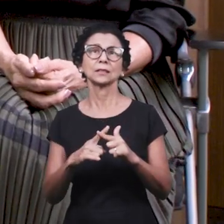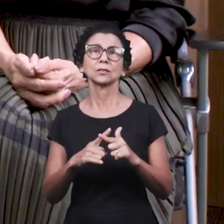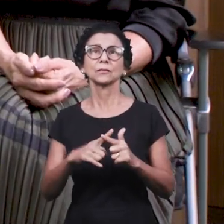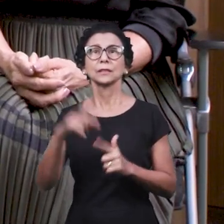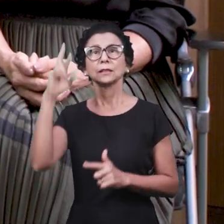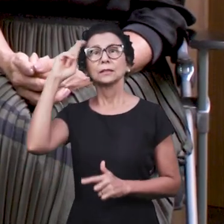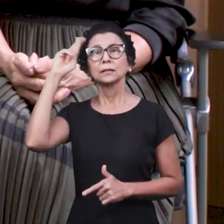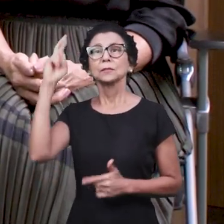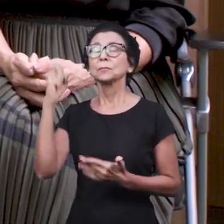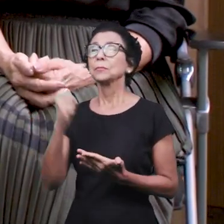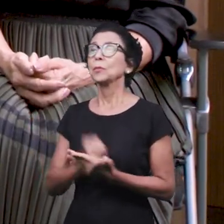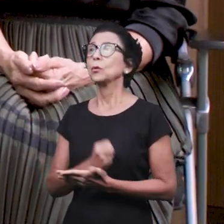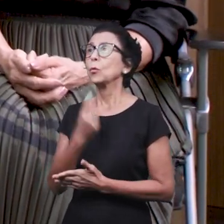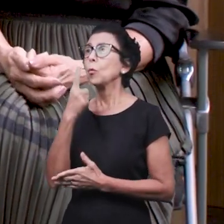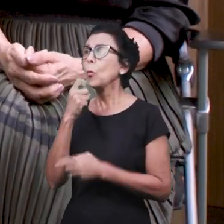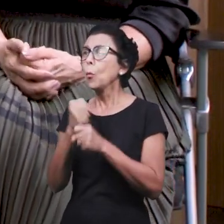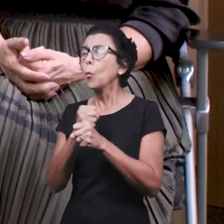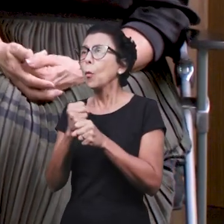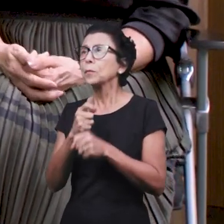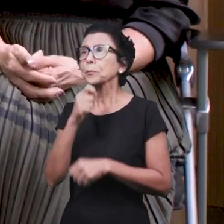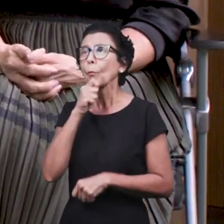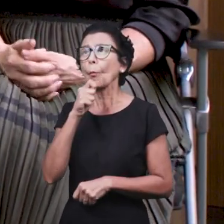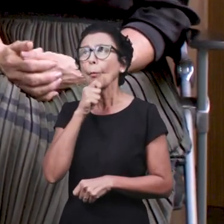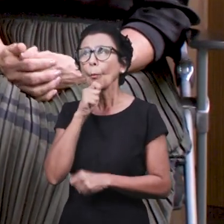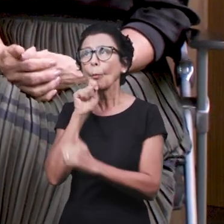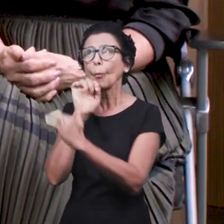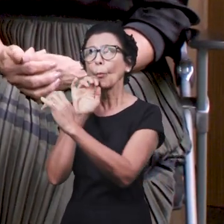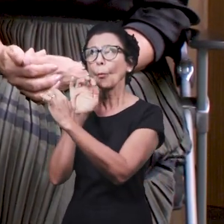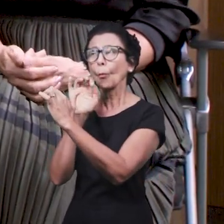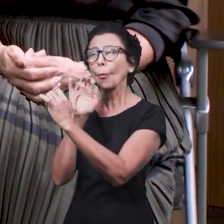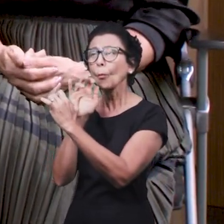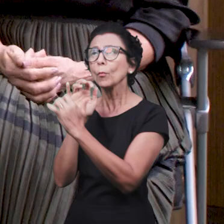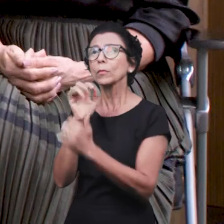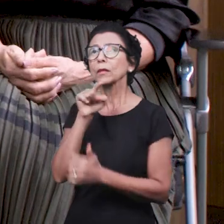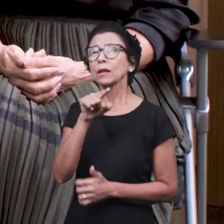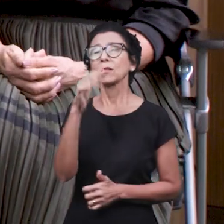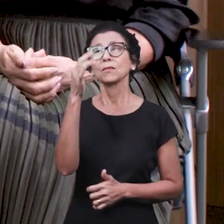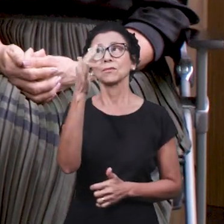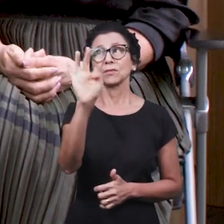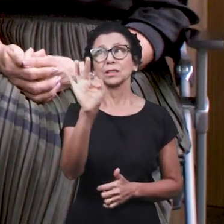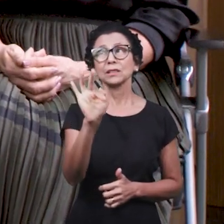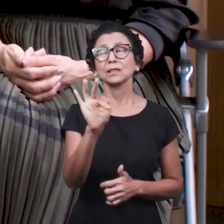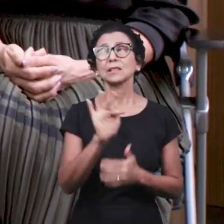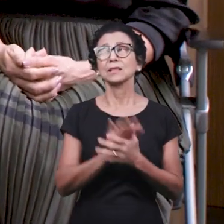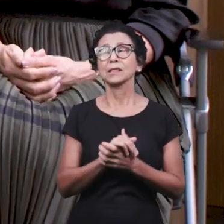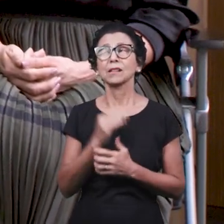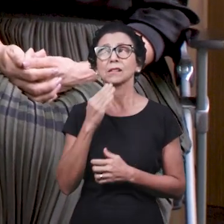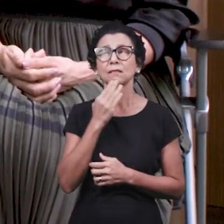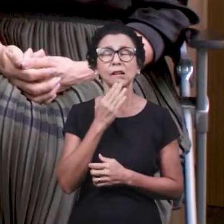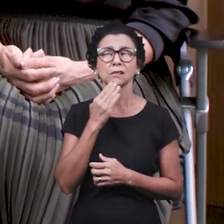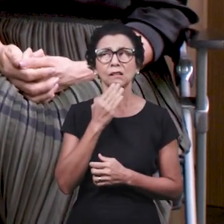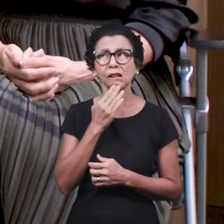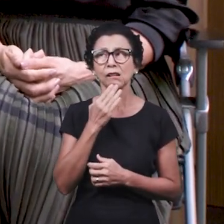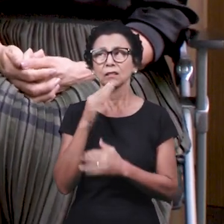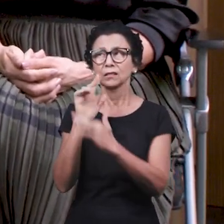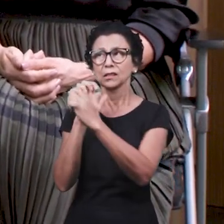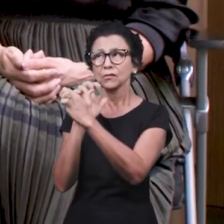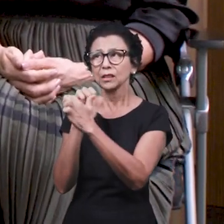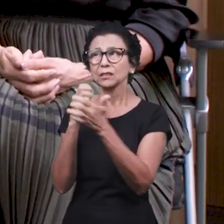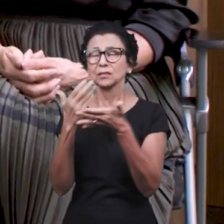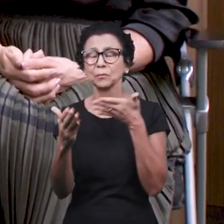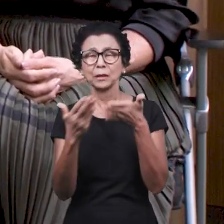mas poxa, vou ficar 1 ano sem tocar flauta na França, poxa, será que eu vou enferrujar, vou perder? Eu não queria, né,